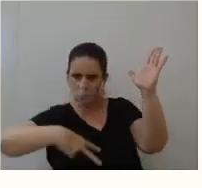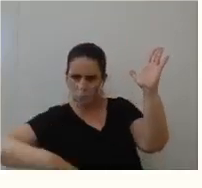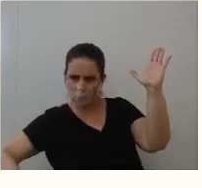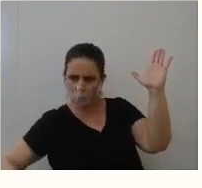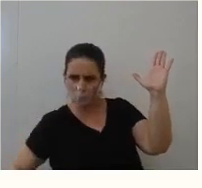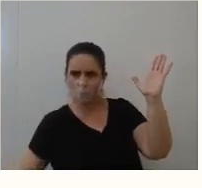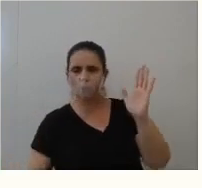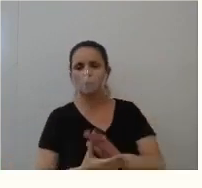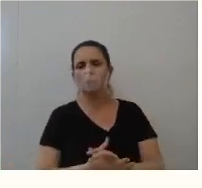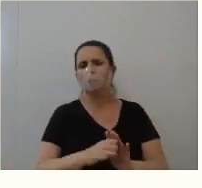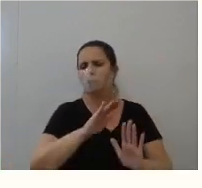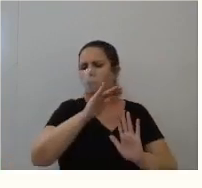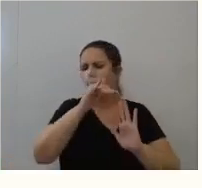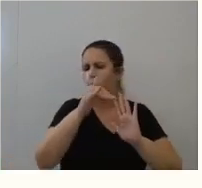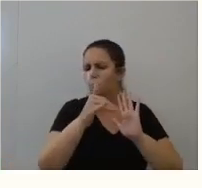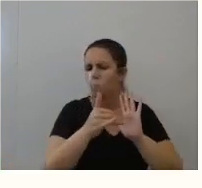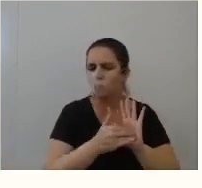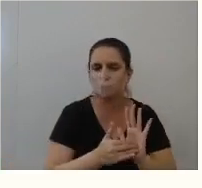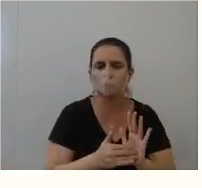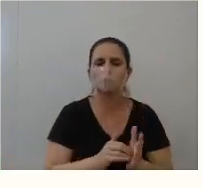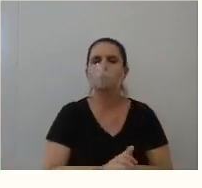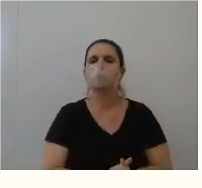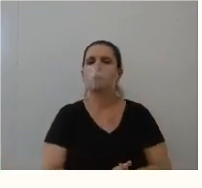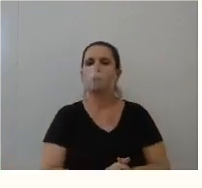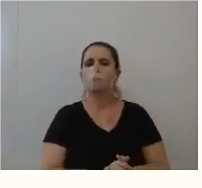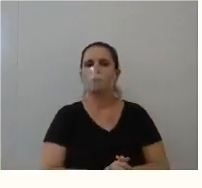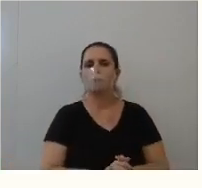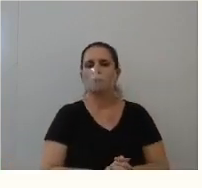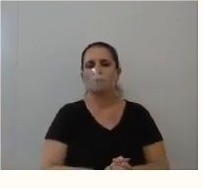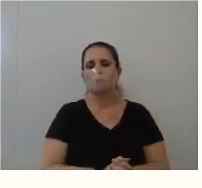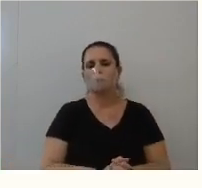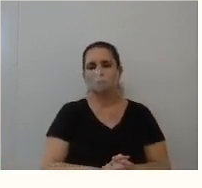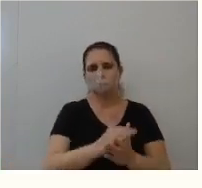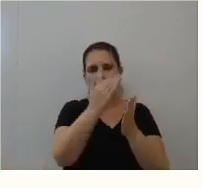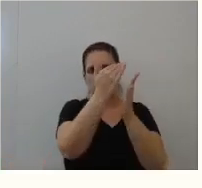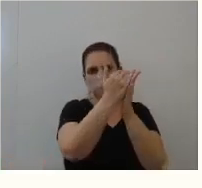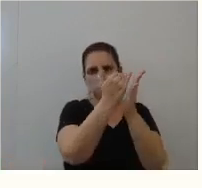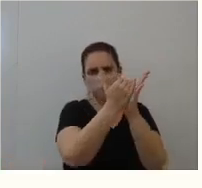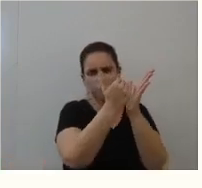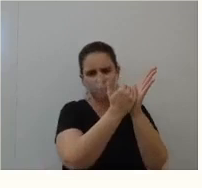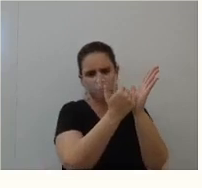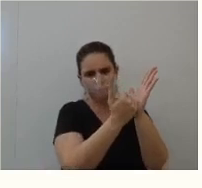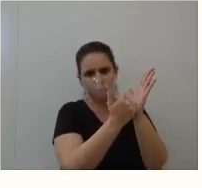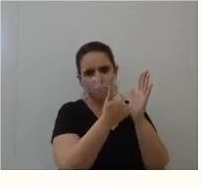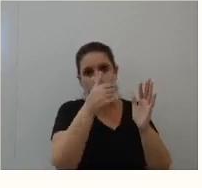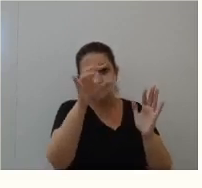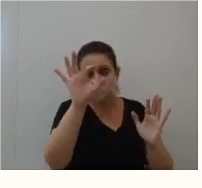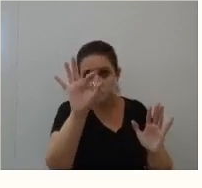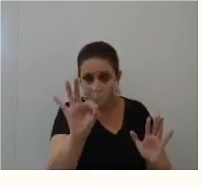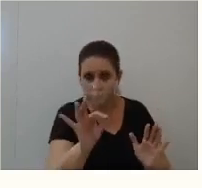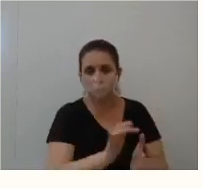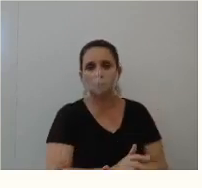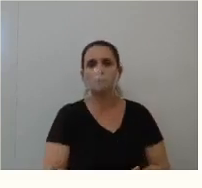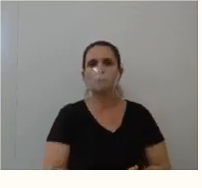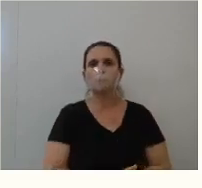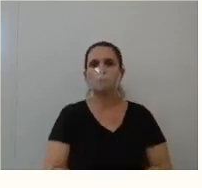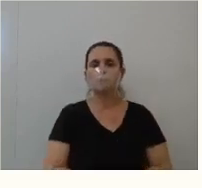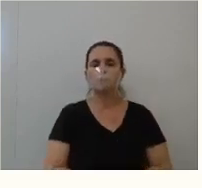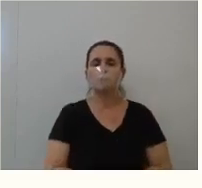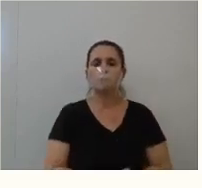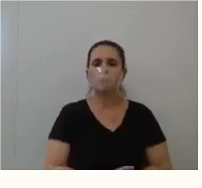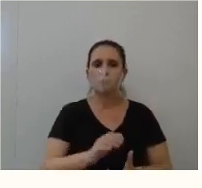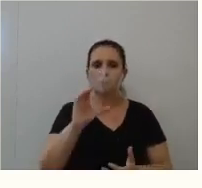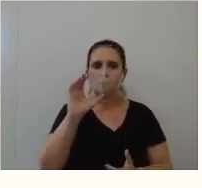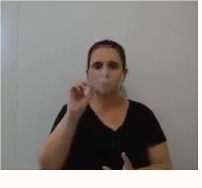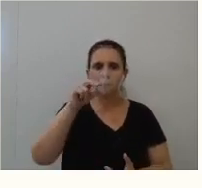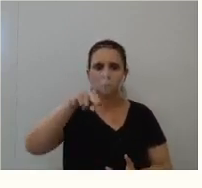condicionais, conformativas, consecutivas, finais, proporcionais, temporais e as